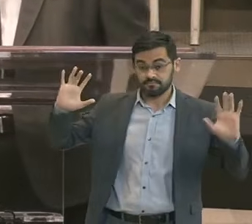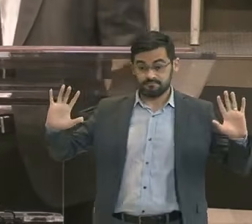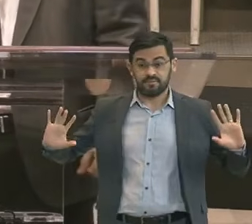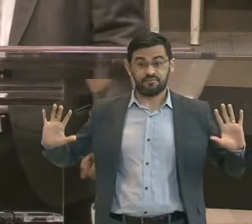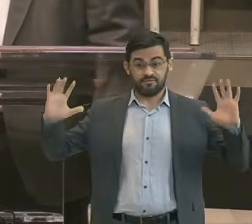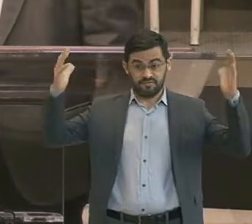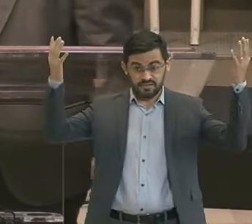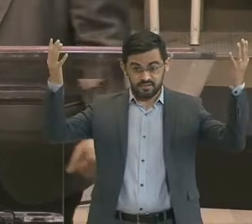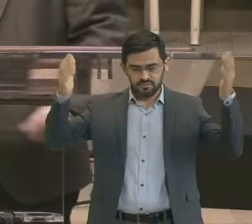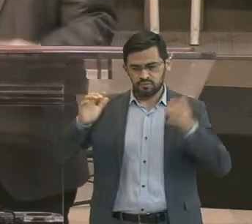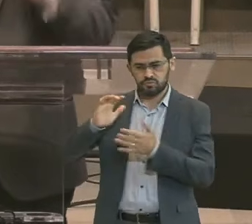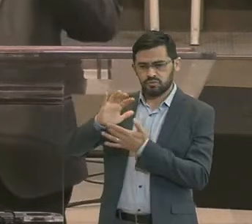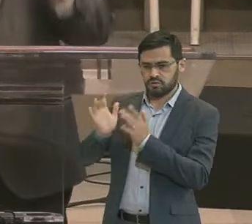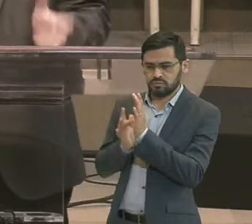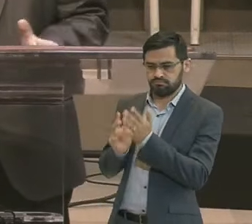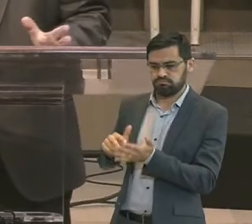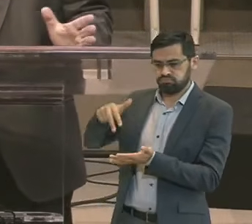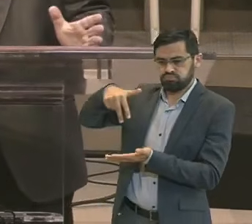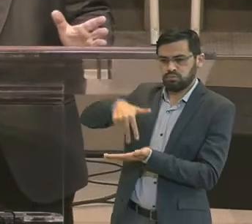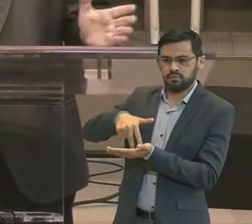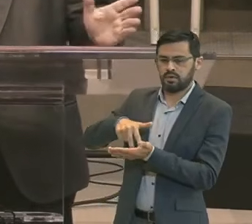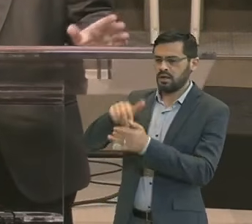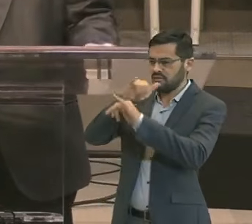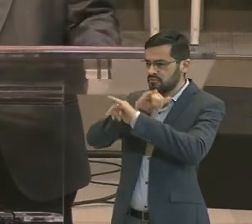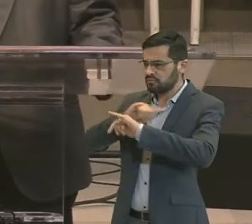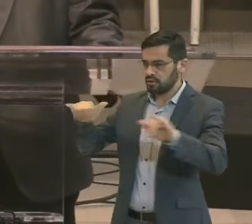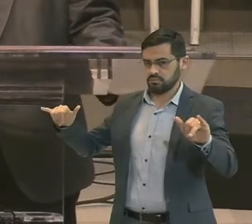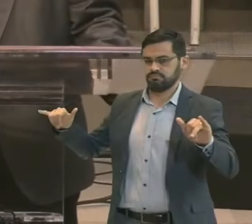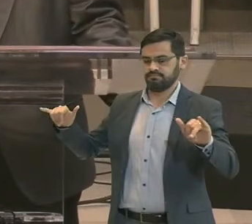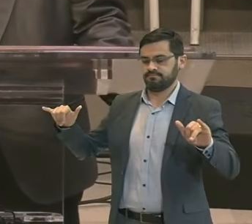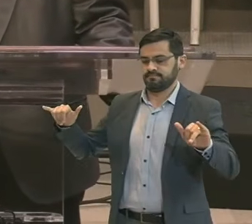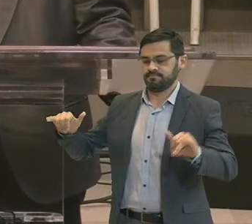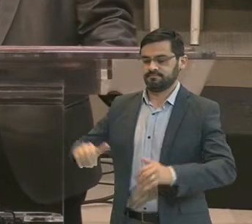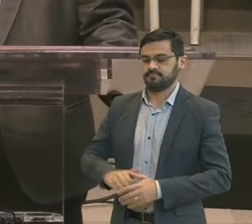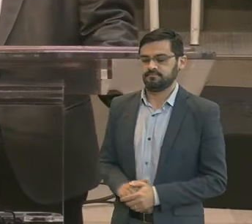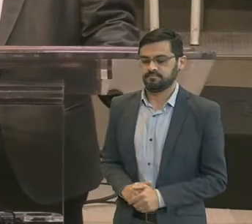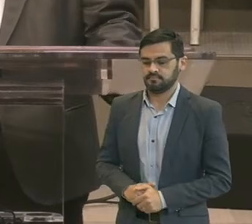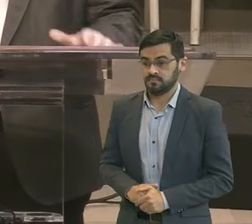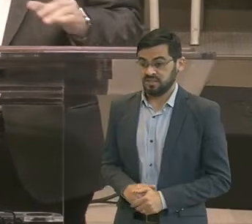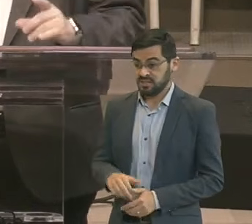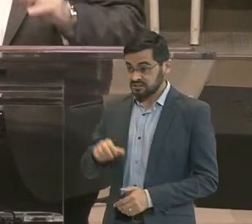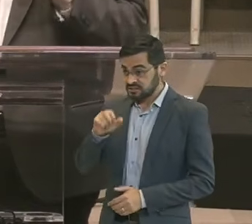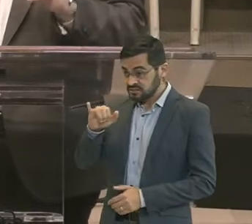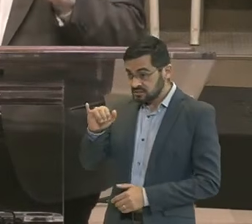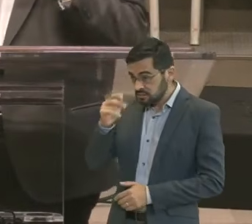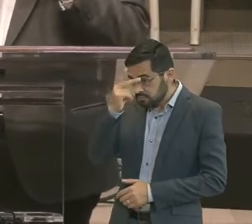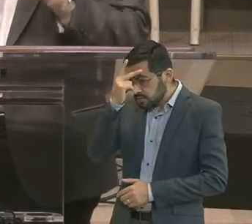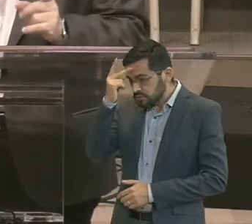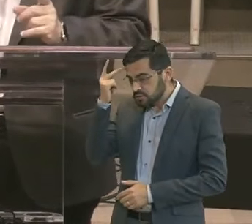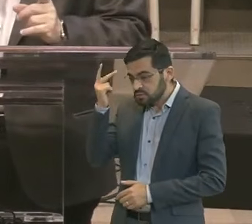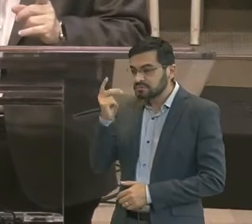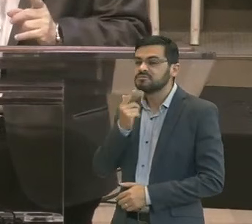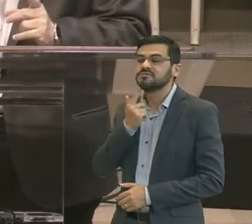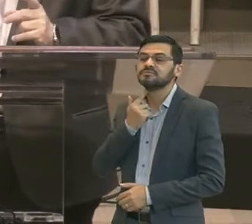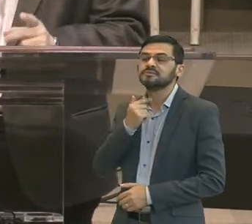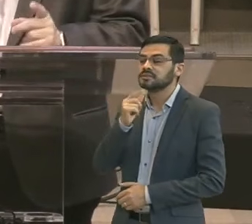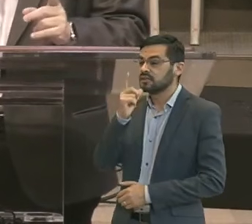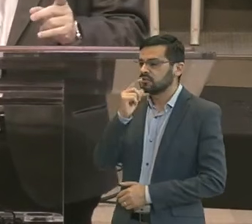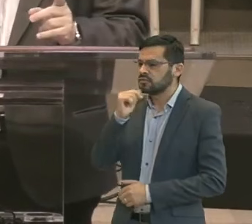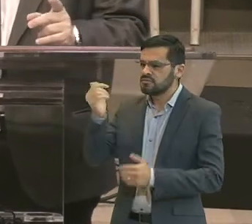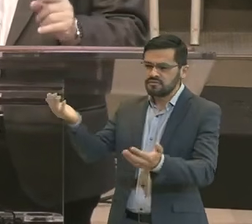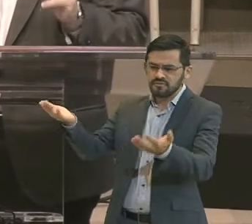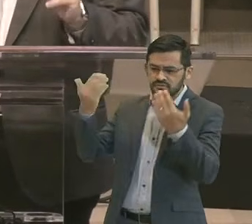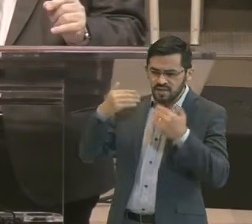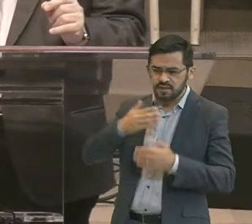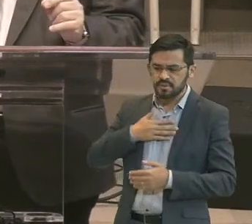festa, Jesus levantou-se e disse em alta voz: se alguém tem sede,